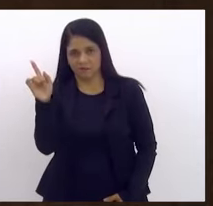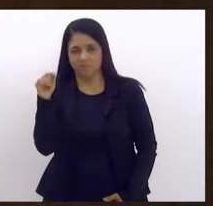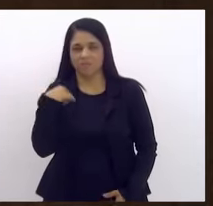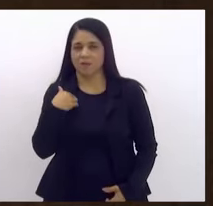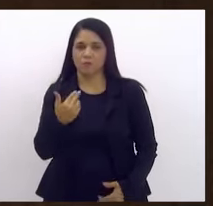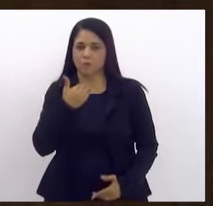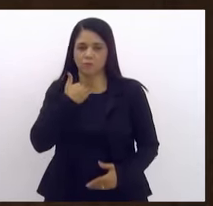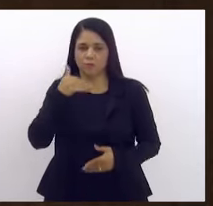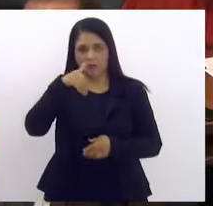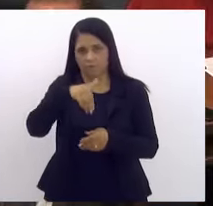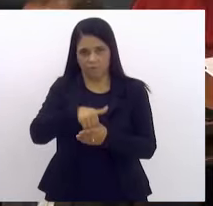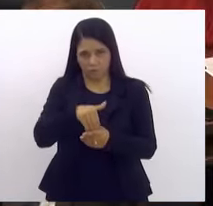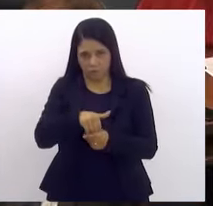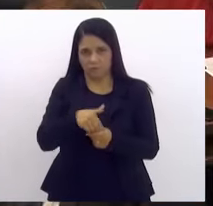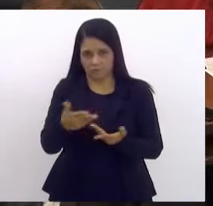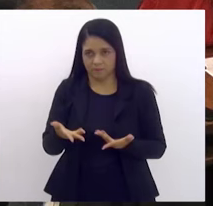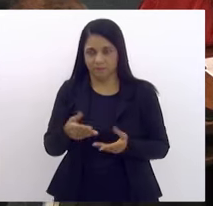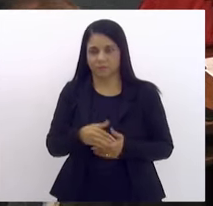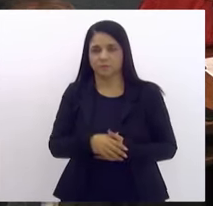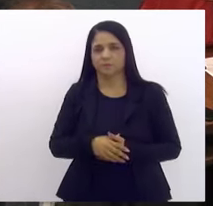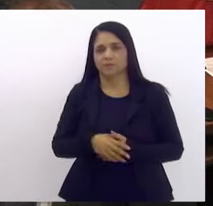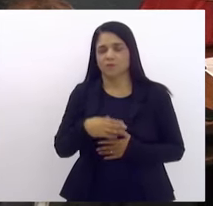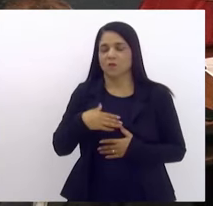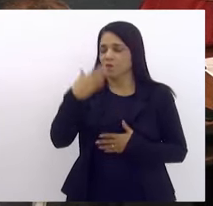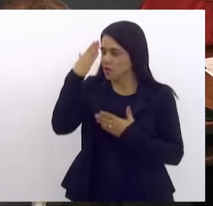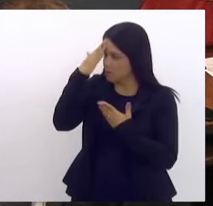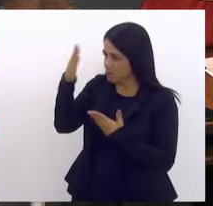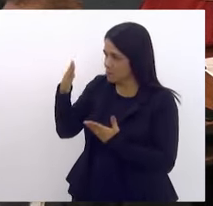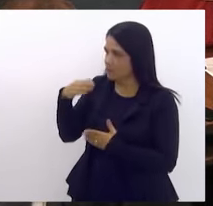votação. Muito obrigado, deputado Munir.